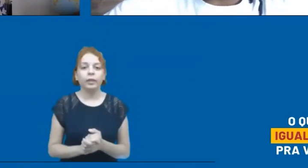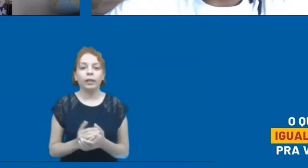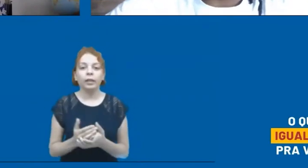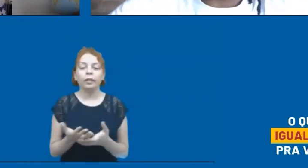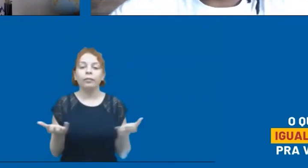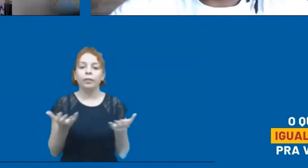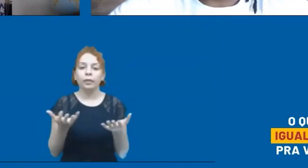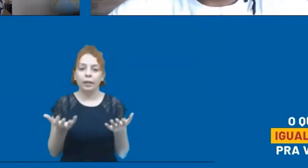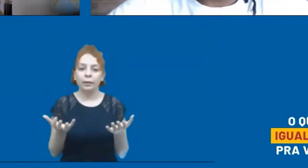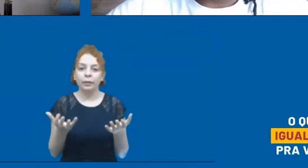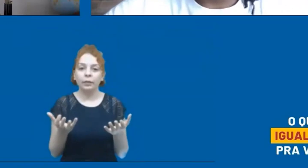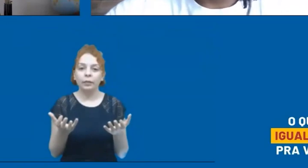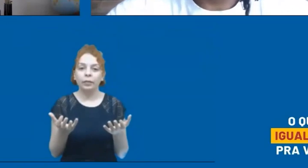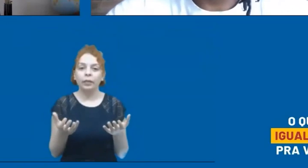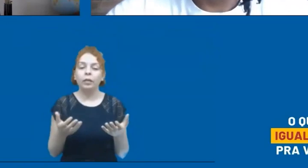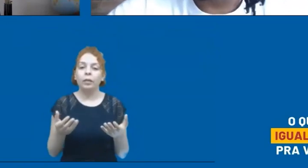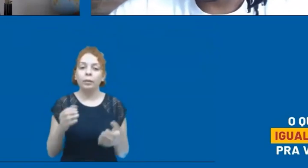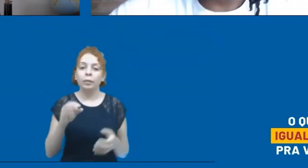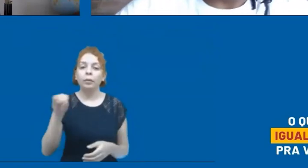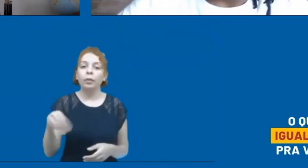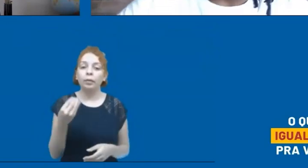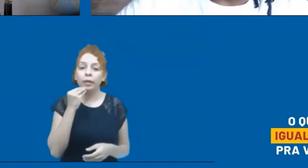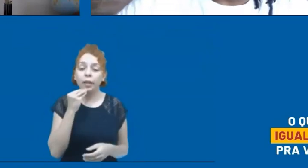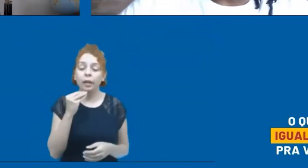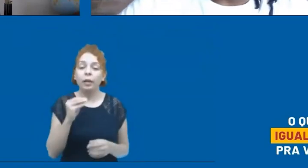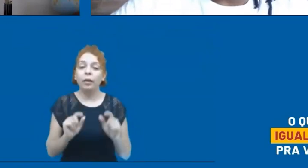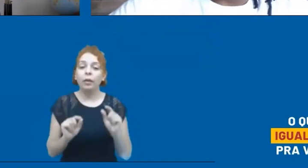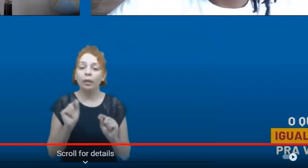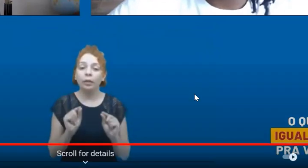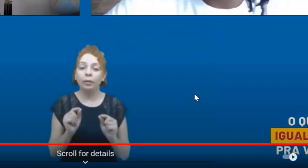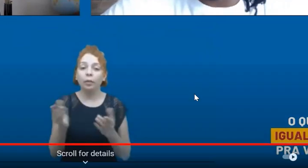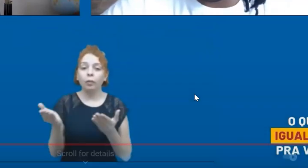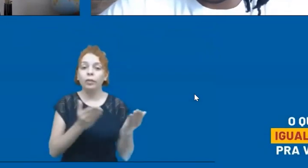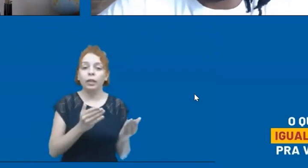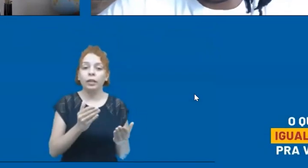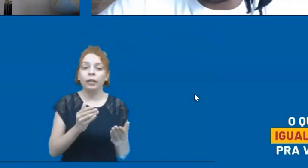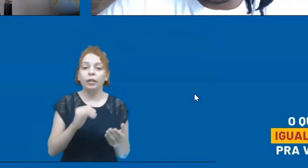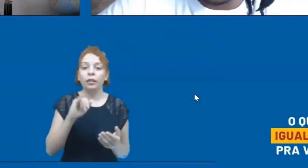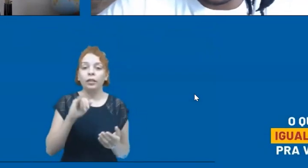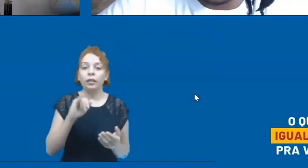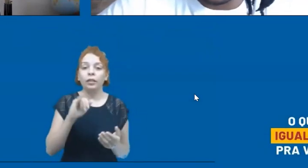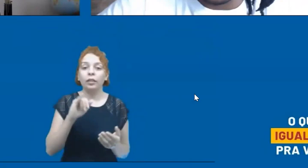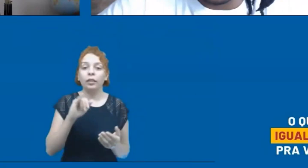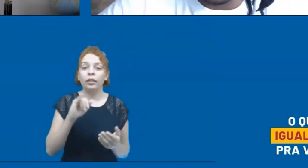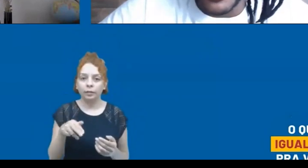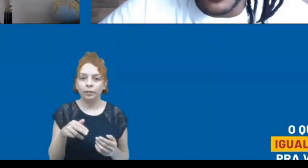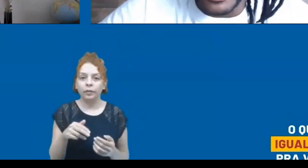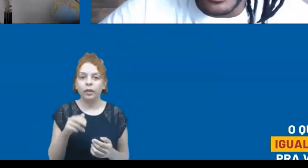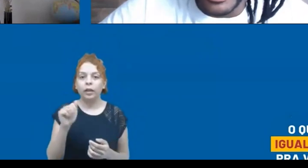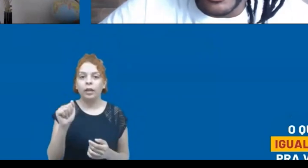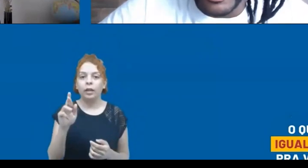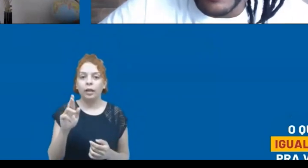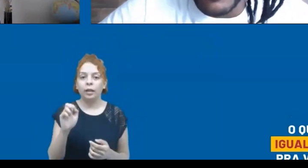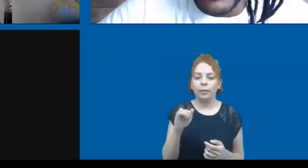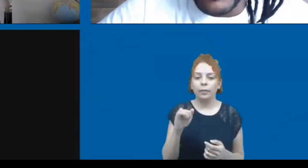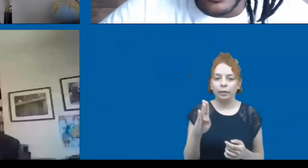agora de aproveitar esse momento para convidar o Jean Jarabi, que